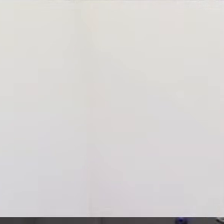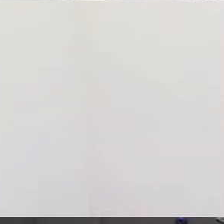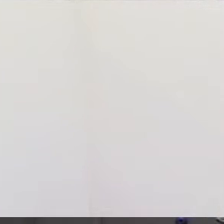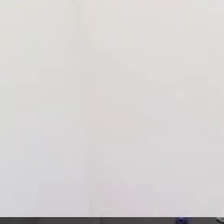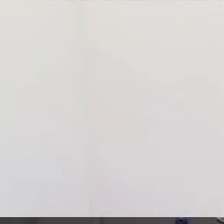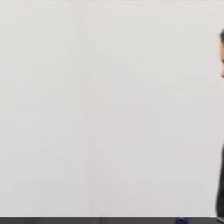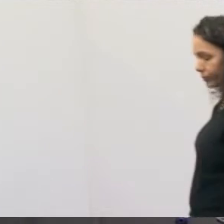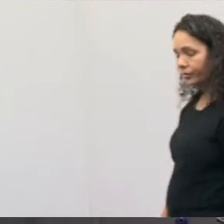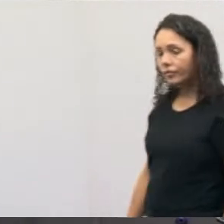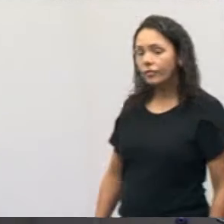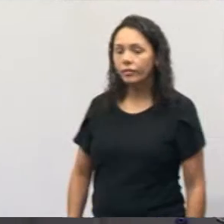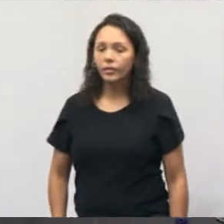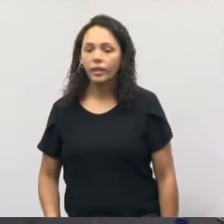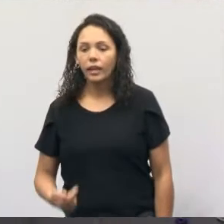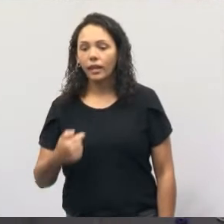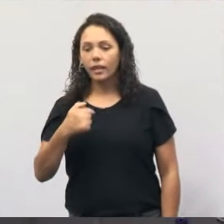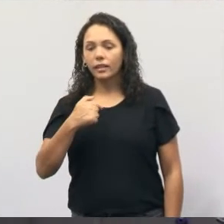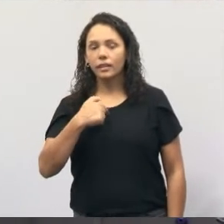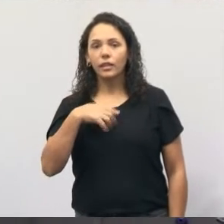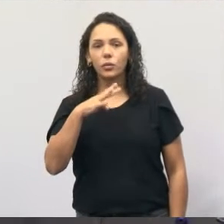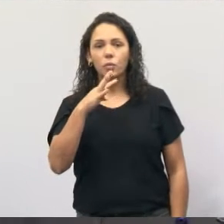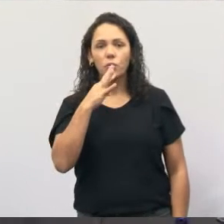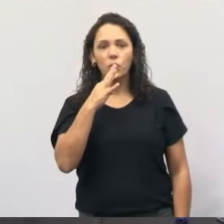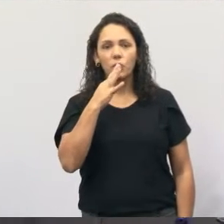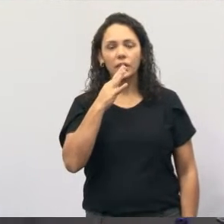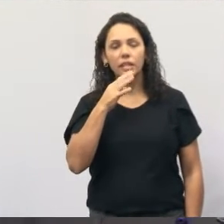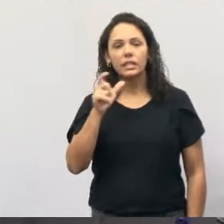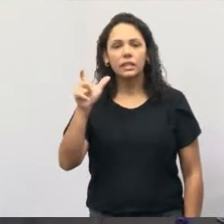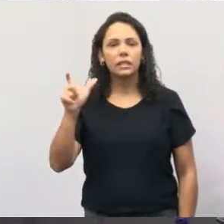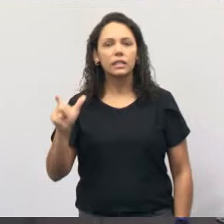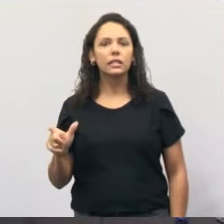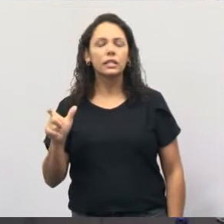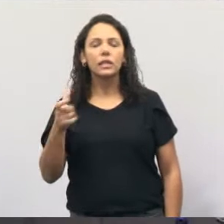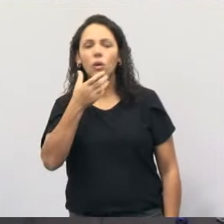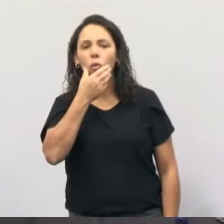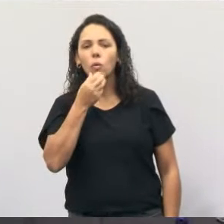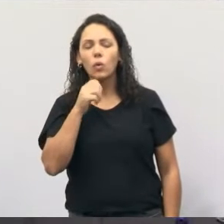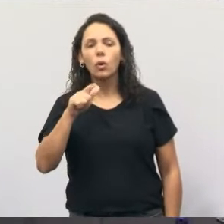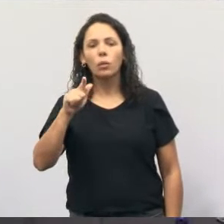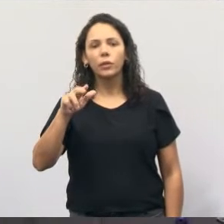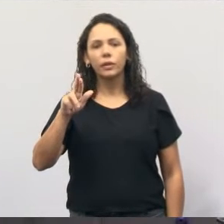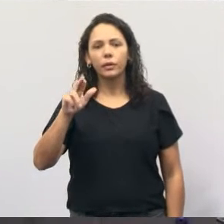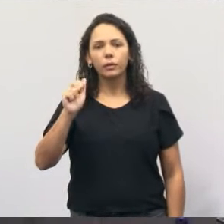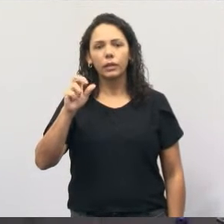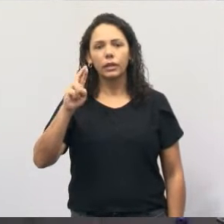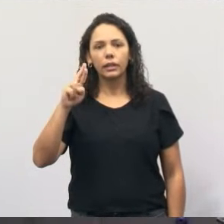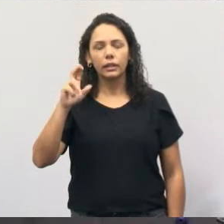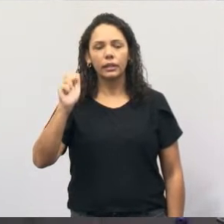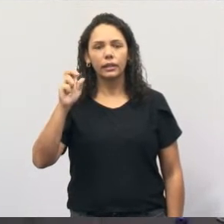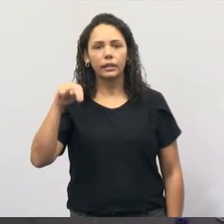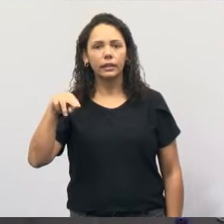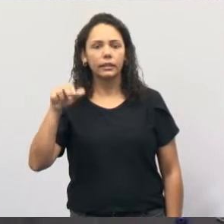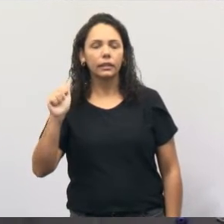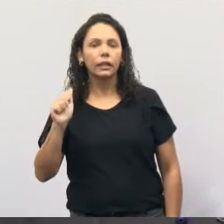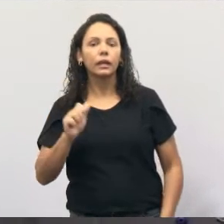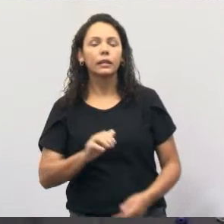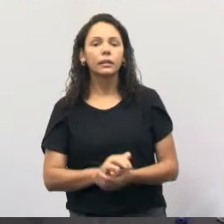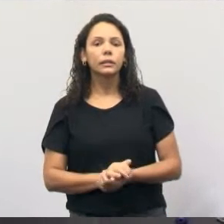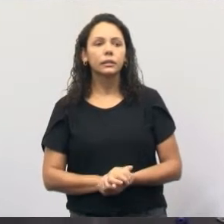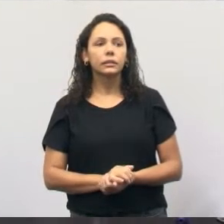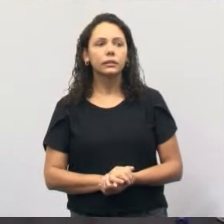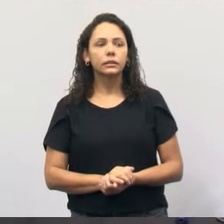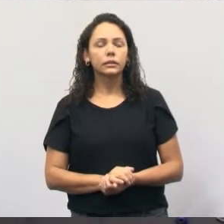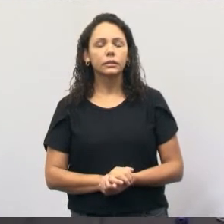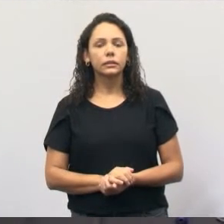Guaraná Ramos, todos, né, sabido já, que sou funcionário afastado do Serviço Social da Indústria, do SESI, que é uma entidade